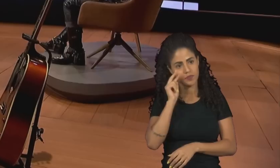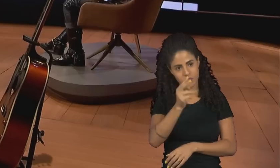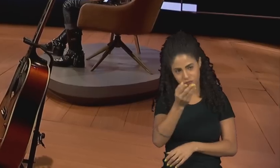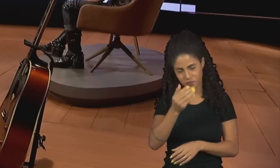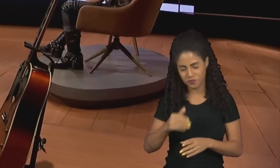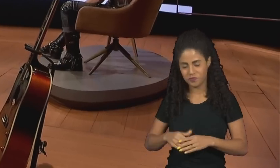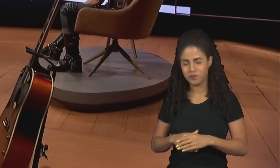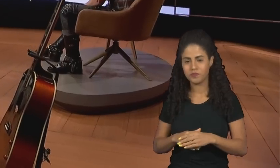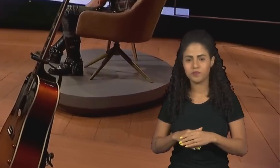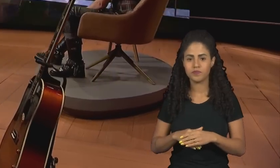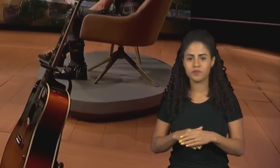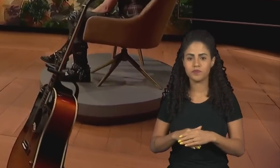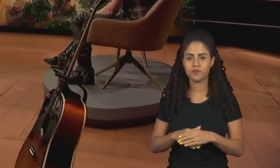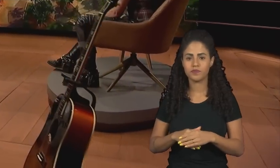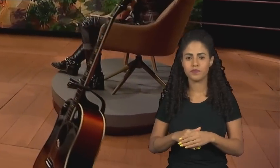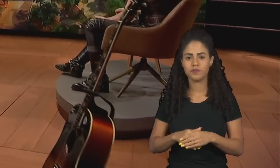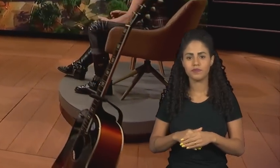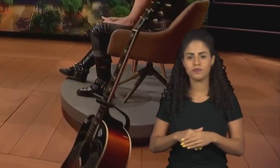ver. Hein?